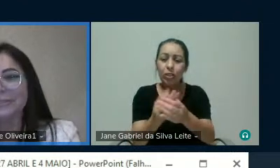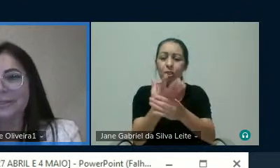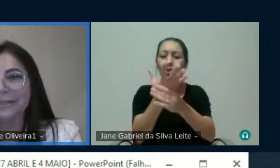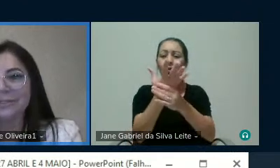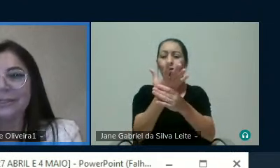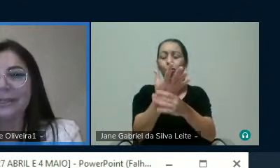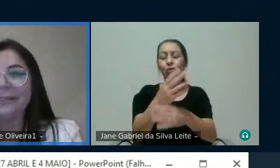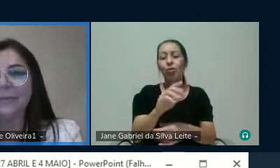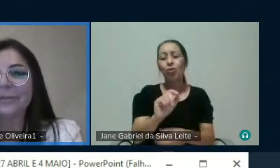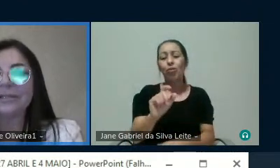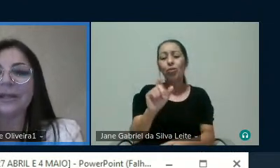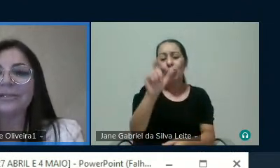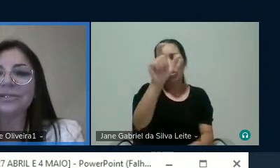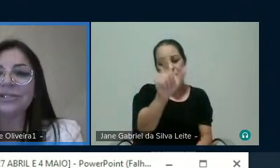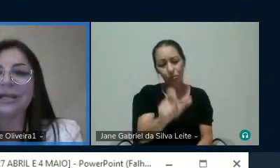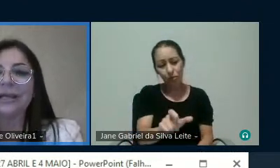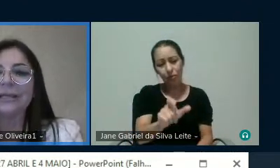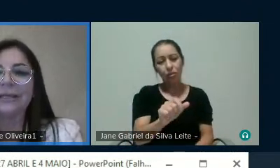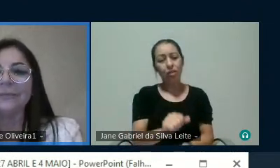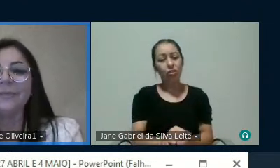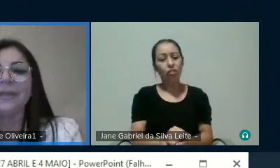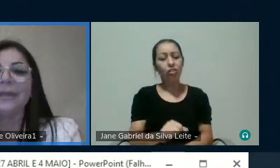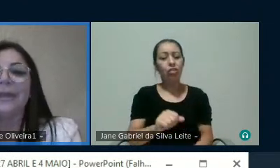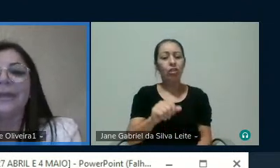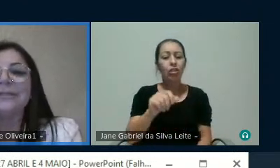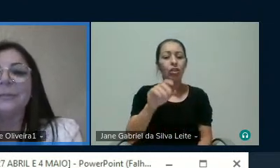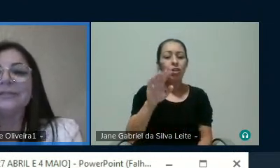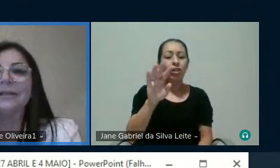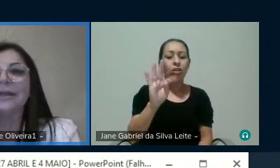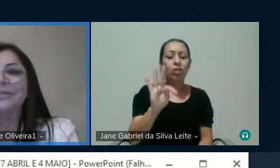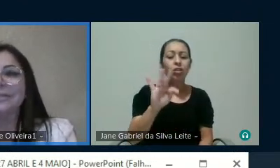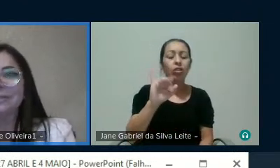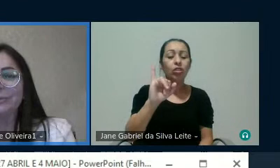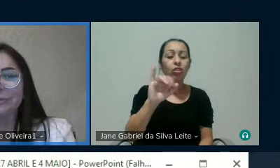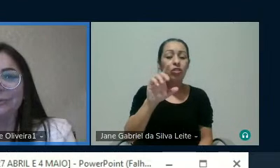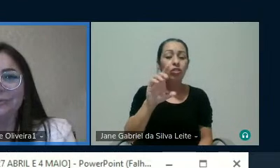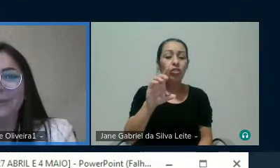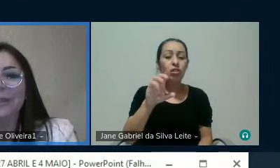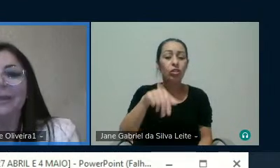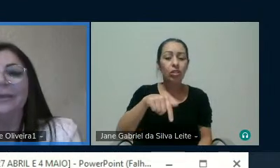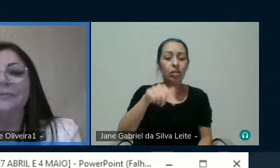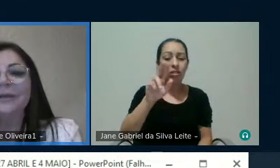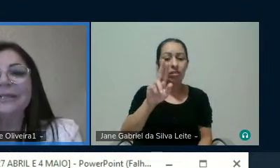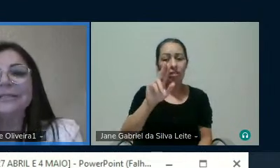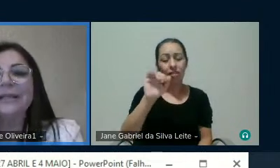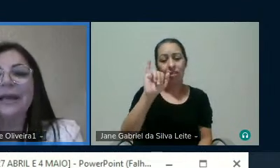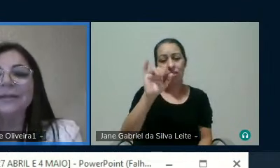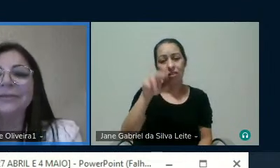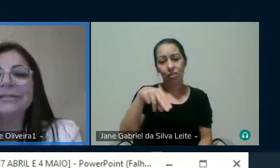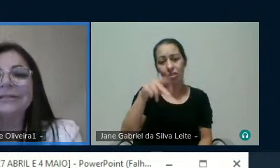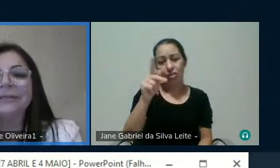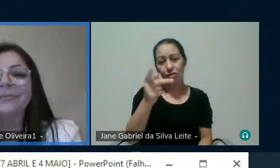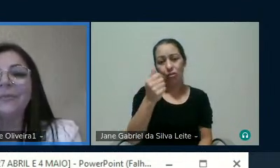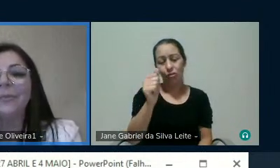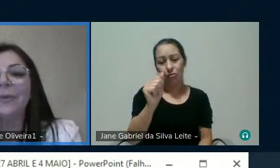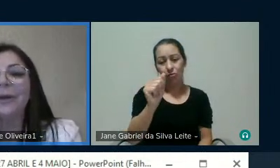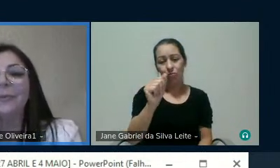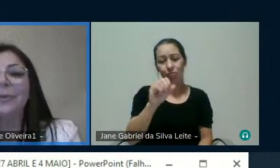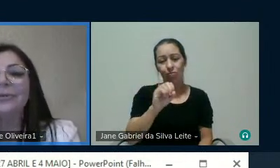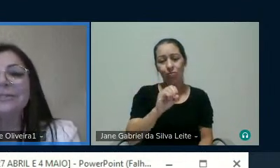o nome do personagem dele, né? Um personagem de HQ. Esse personagem é surdo e foi desenhado